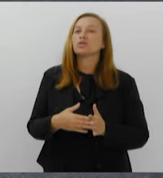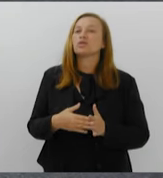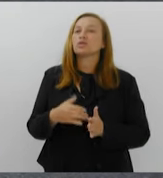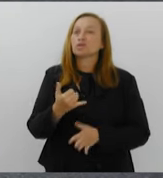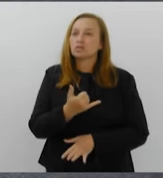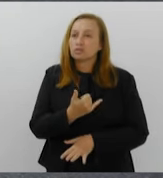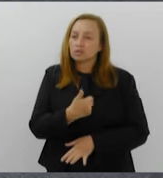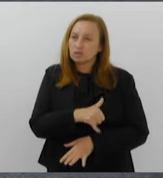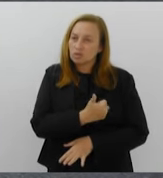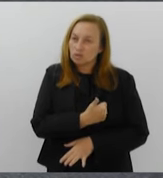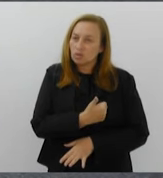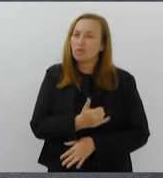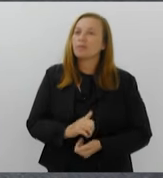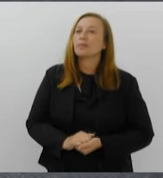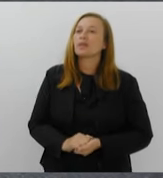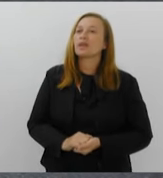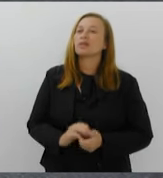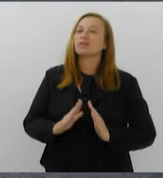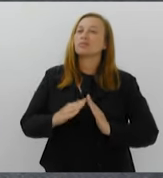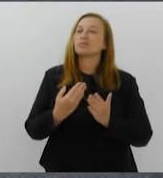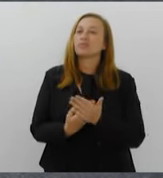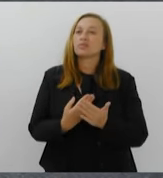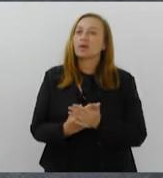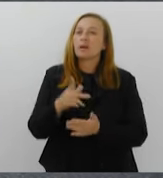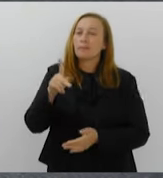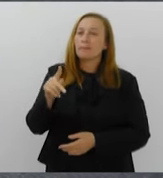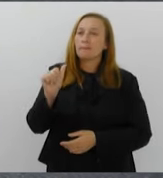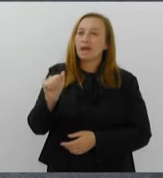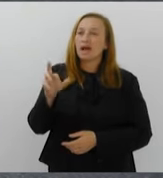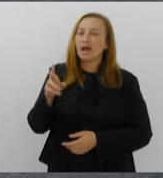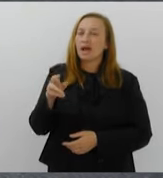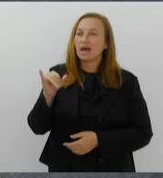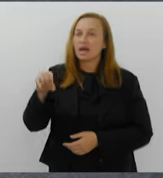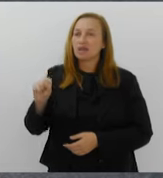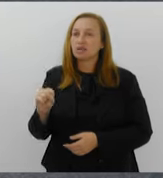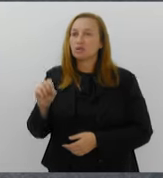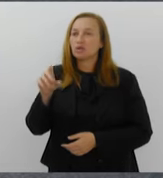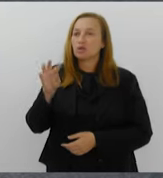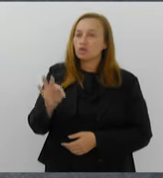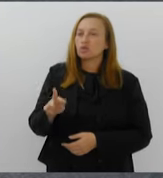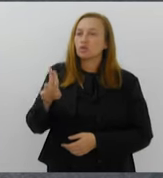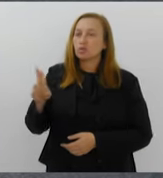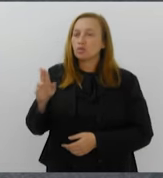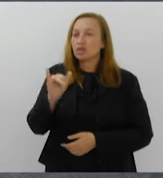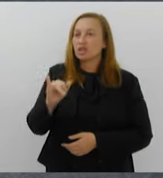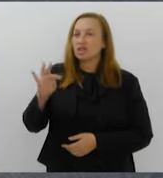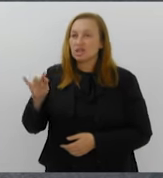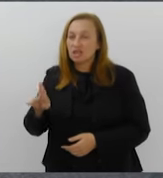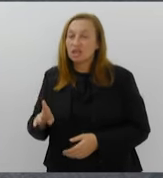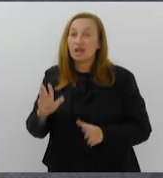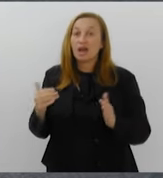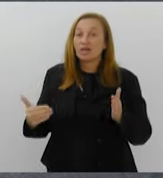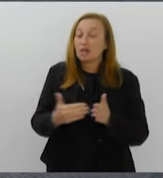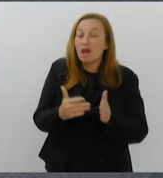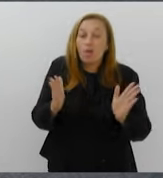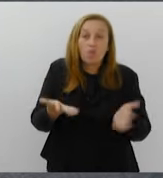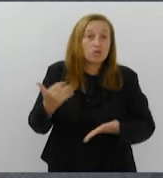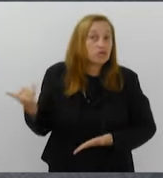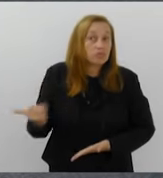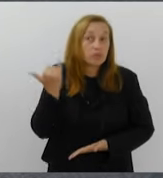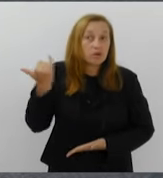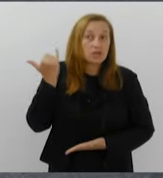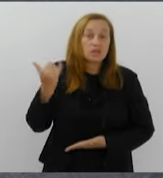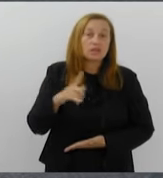e da escola Paraíso do Tuiuti. É importante isso porque até hoje há